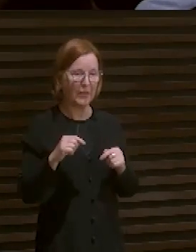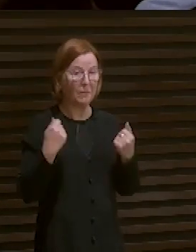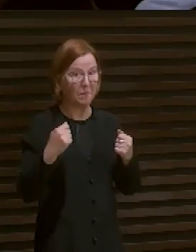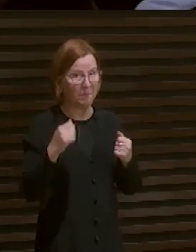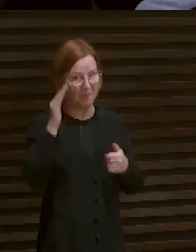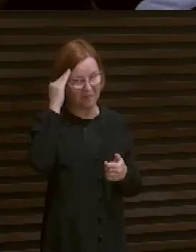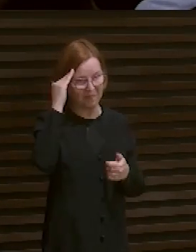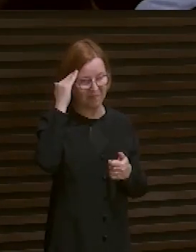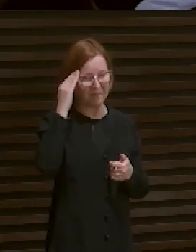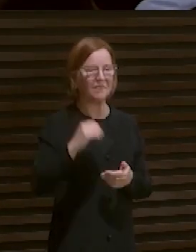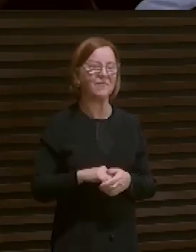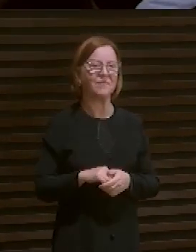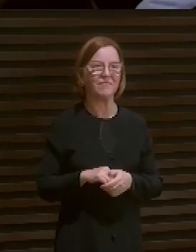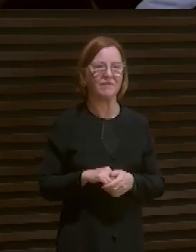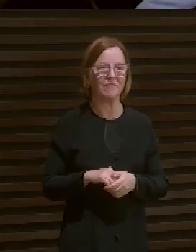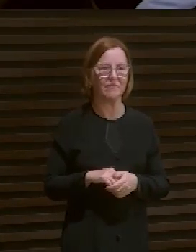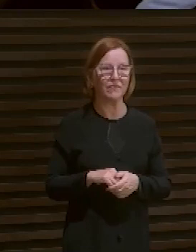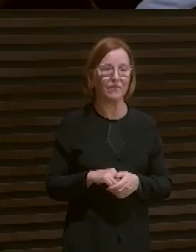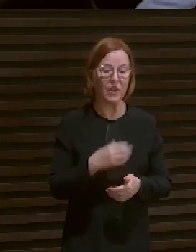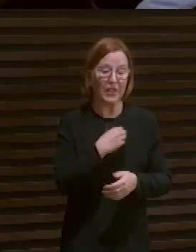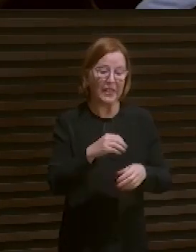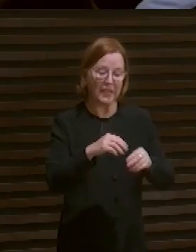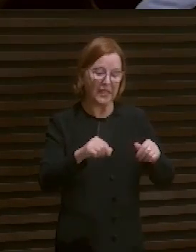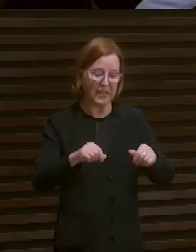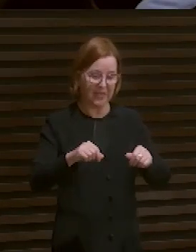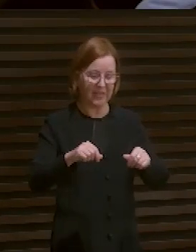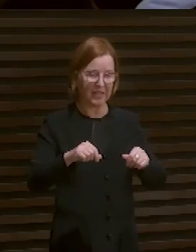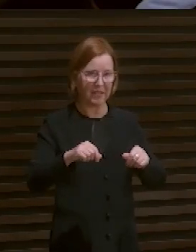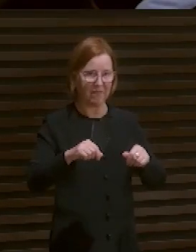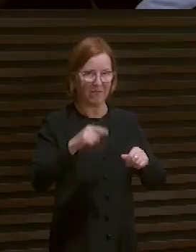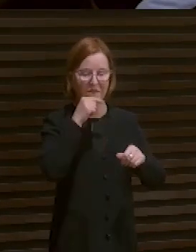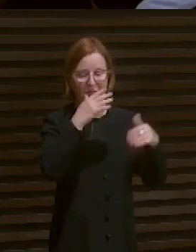entender que os da areia do mar são da terra,